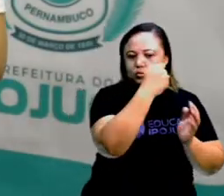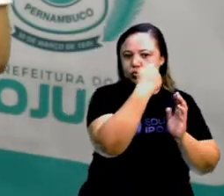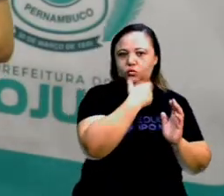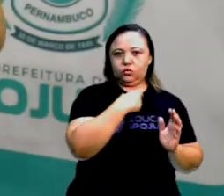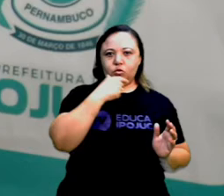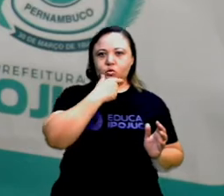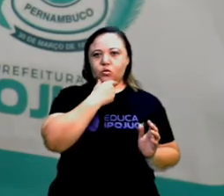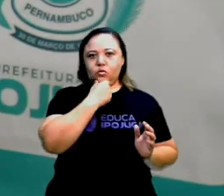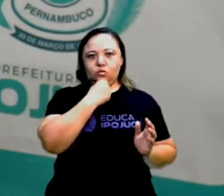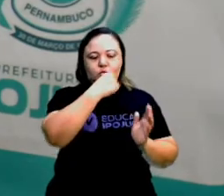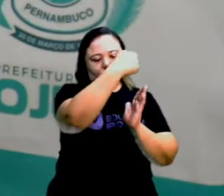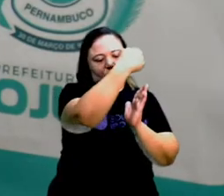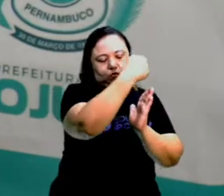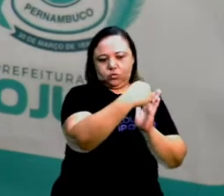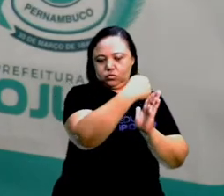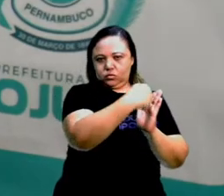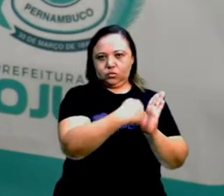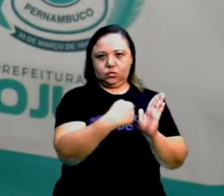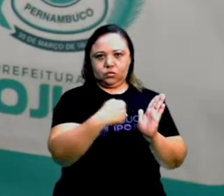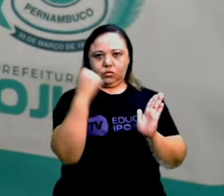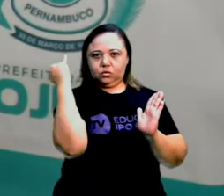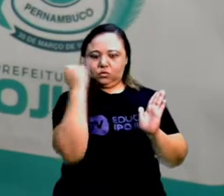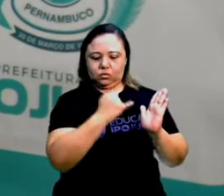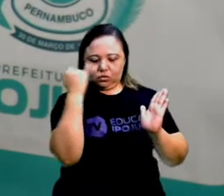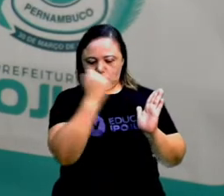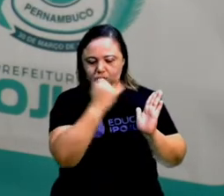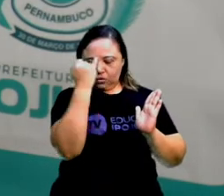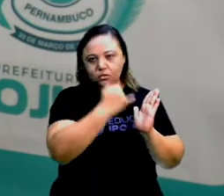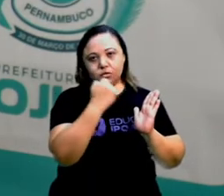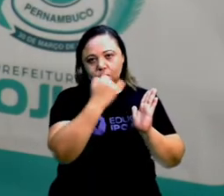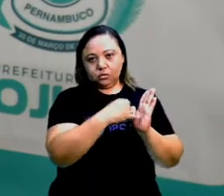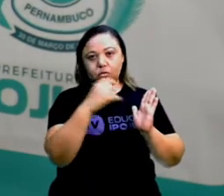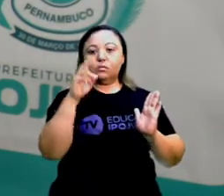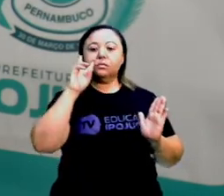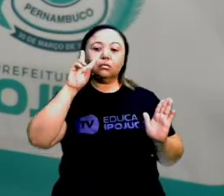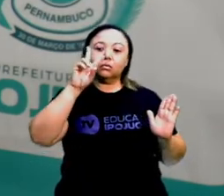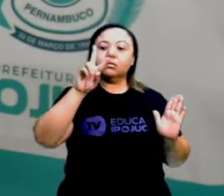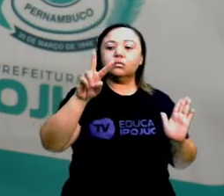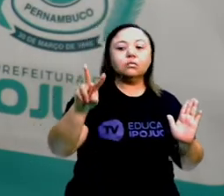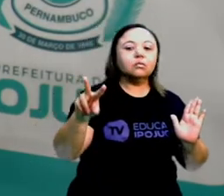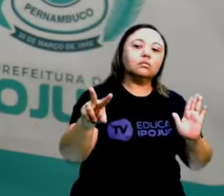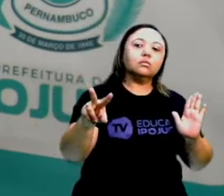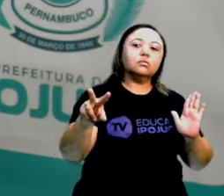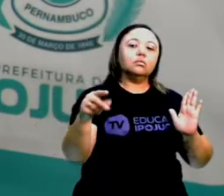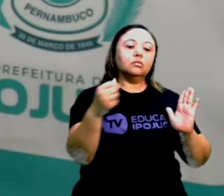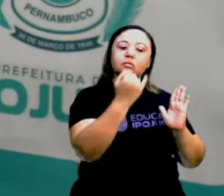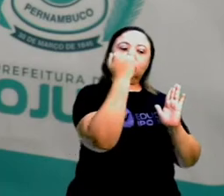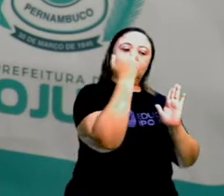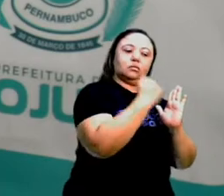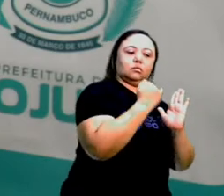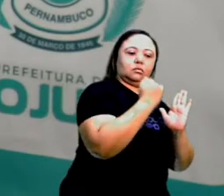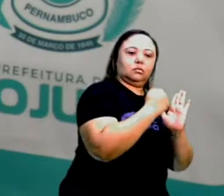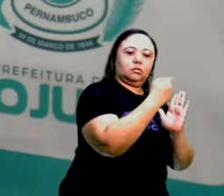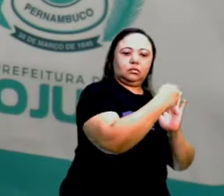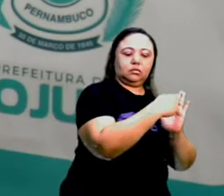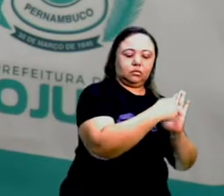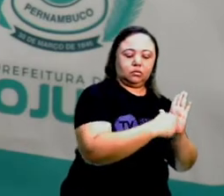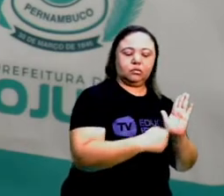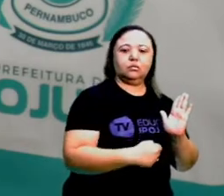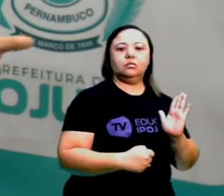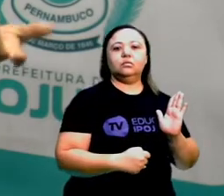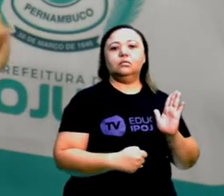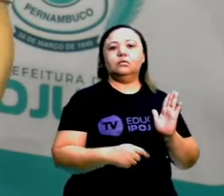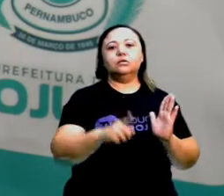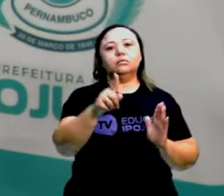é? Ele apenas está observando o que está acontecendo e está narrando, contando o que ele